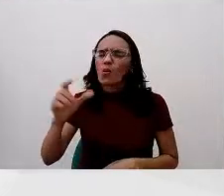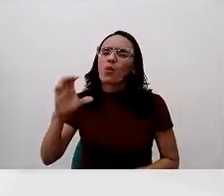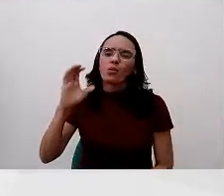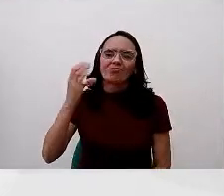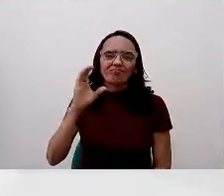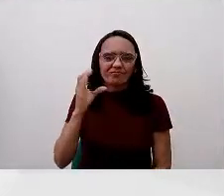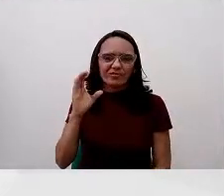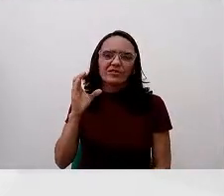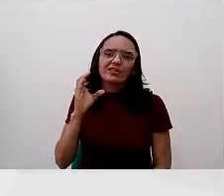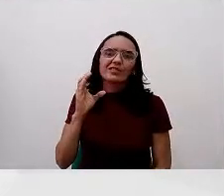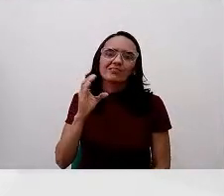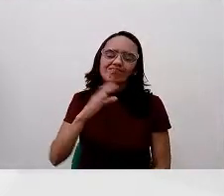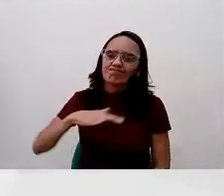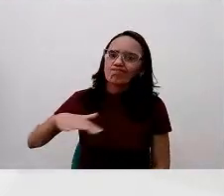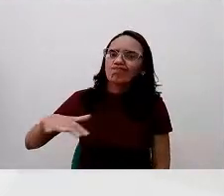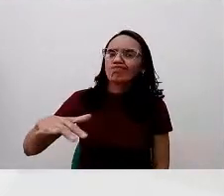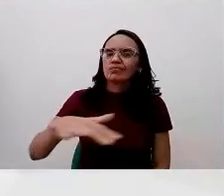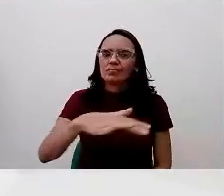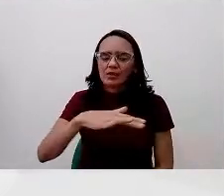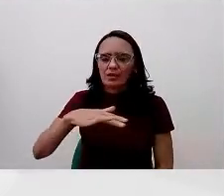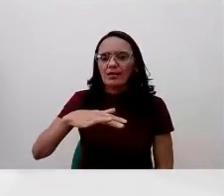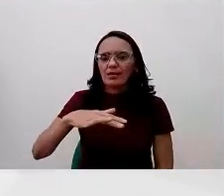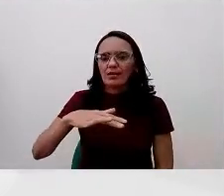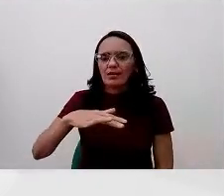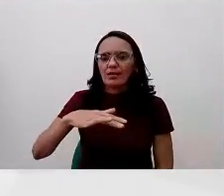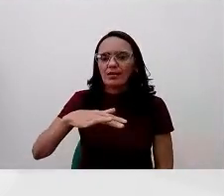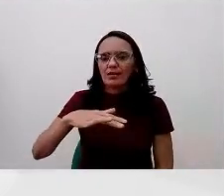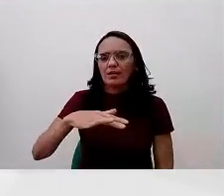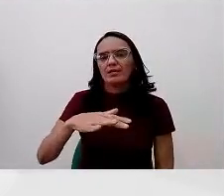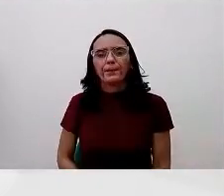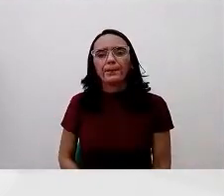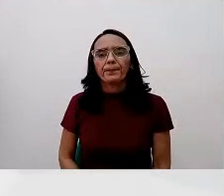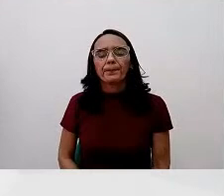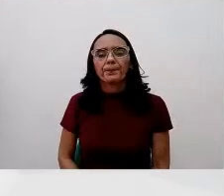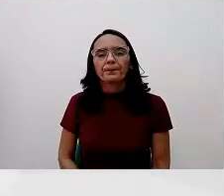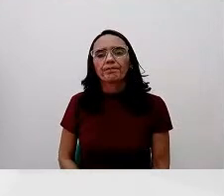qualquer uma outra área, né? Qualquer empresa,